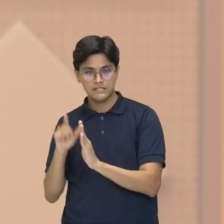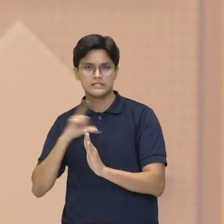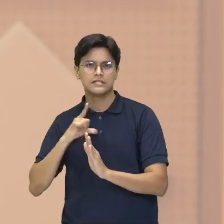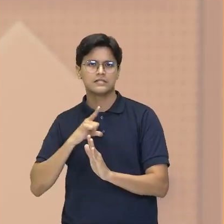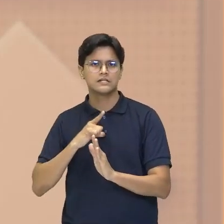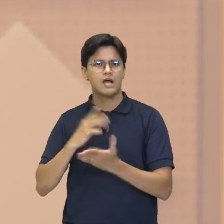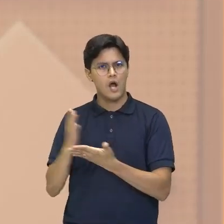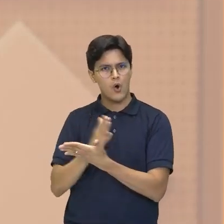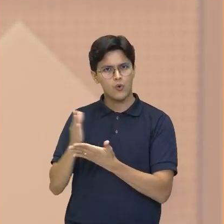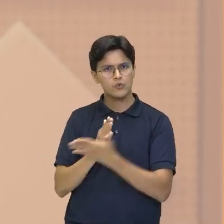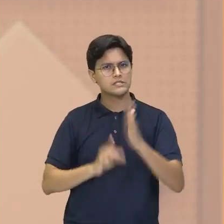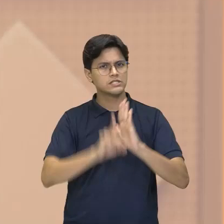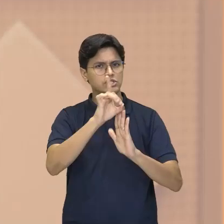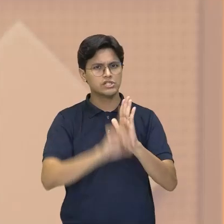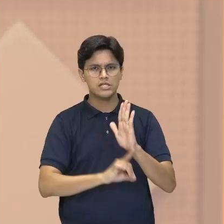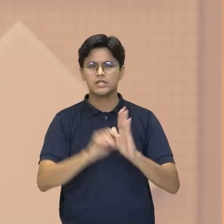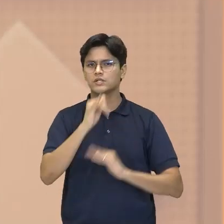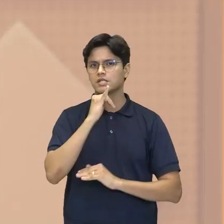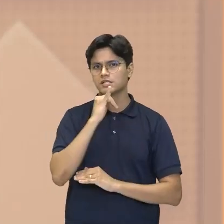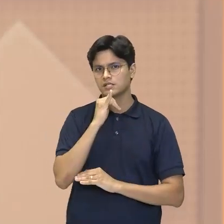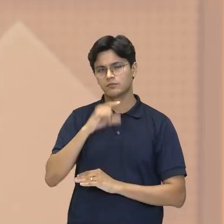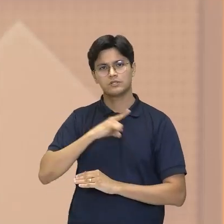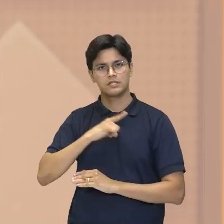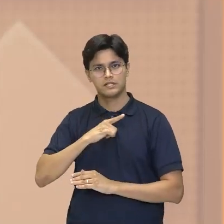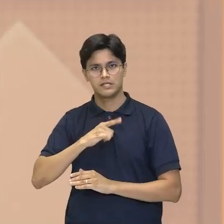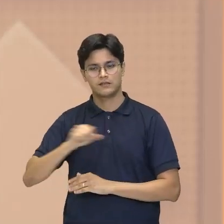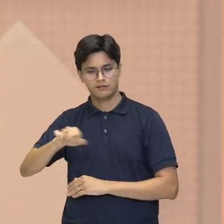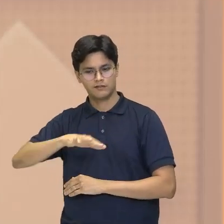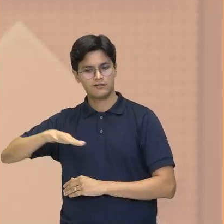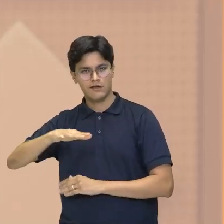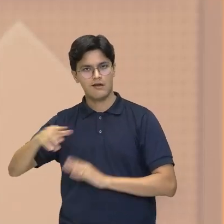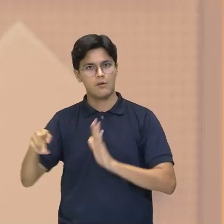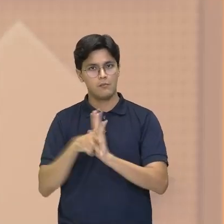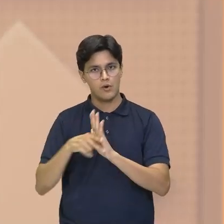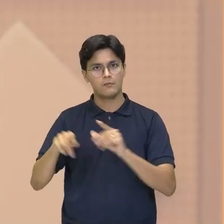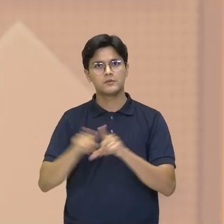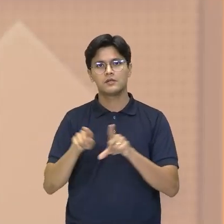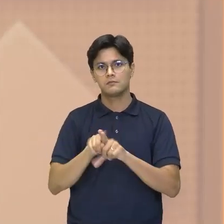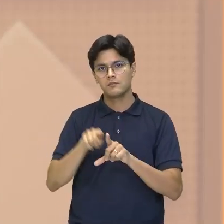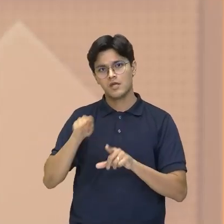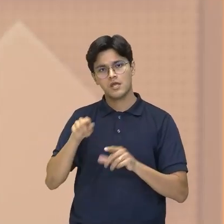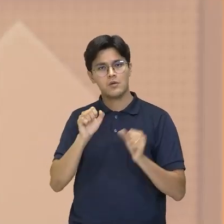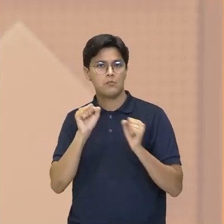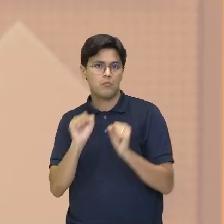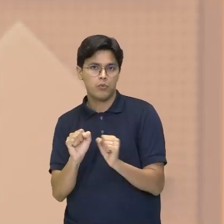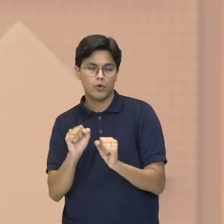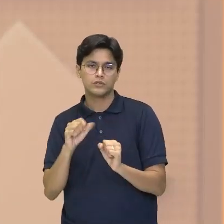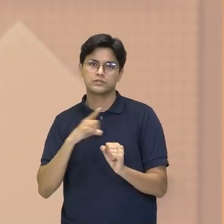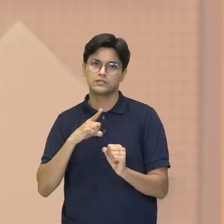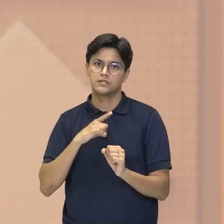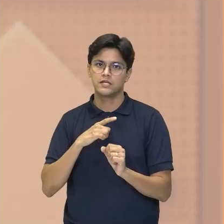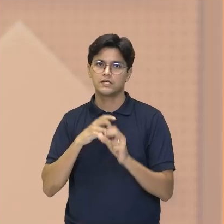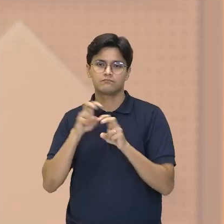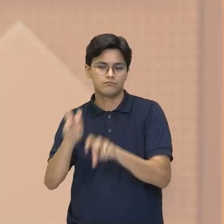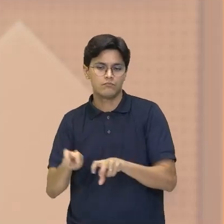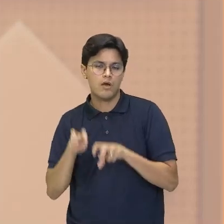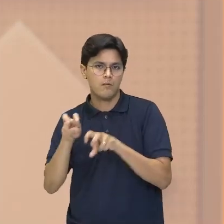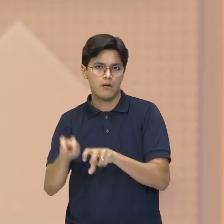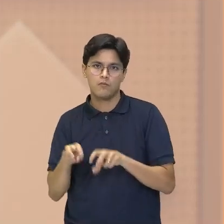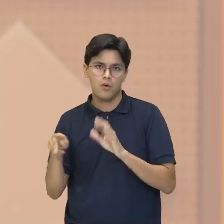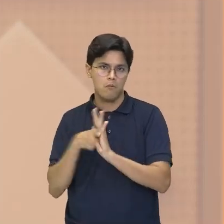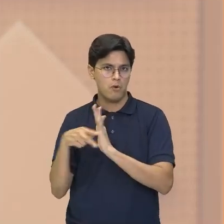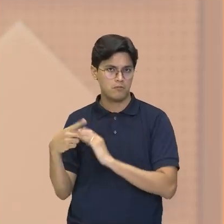ter a sua propriedade, poder ali fazer os seus próprios gêneros agrícolas para a sua alimentação.